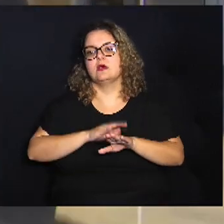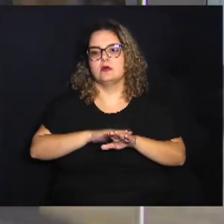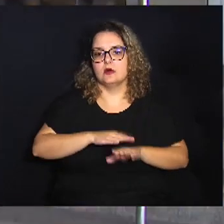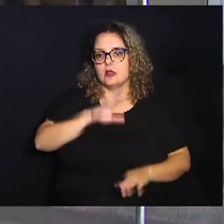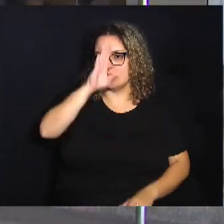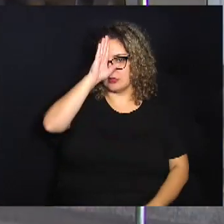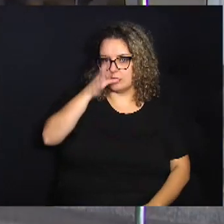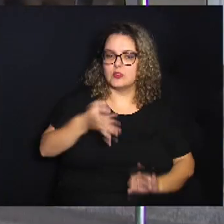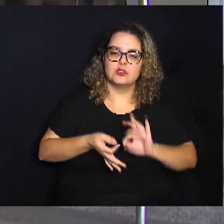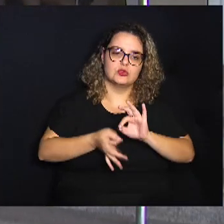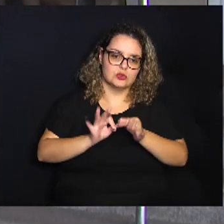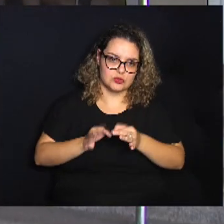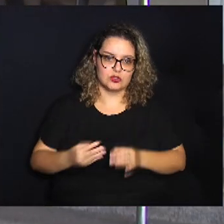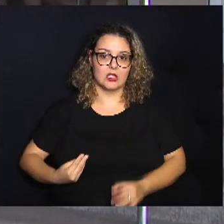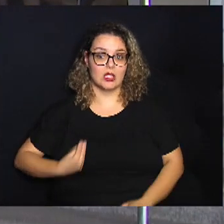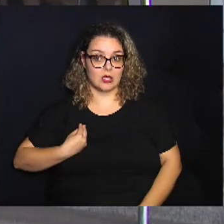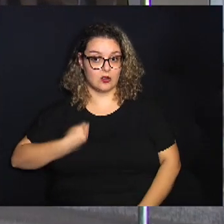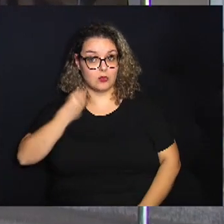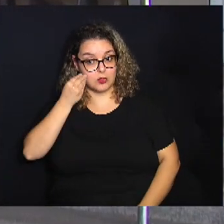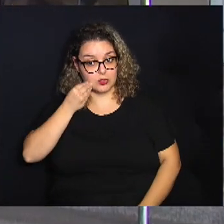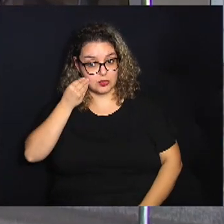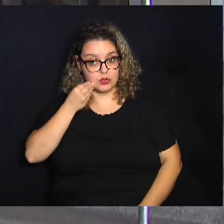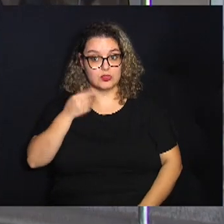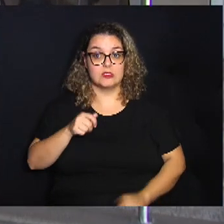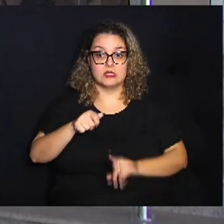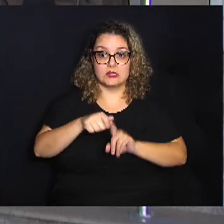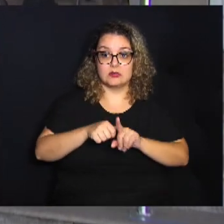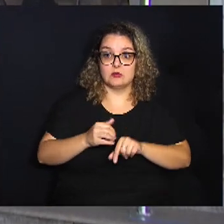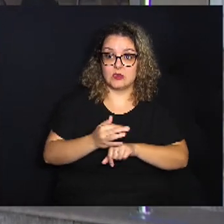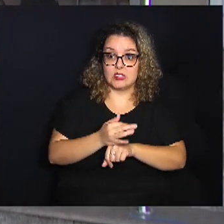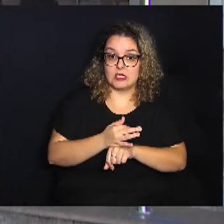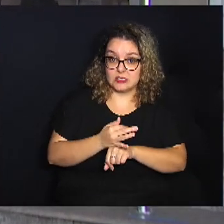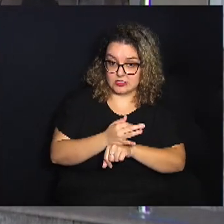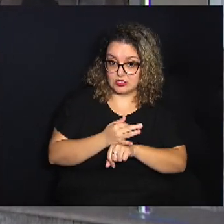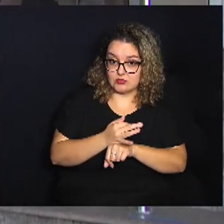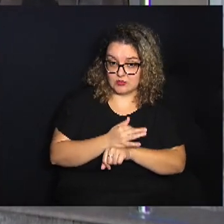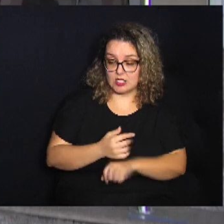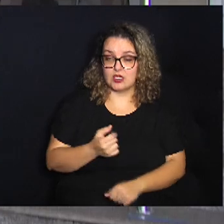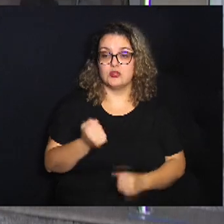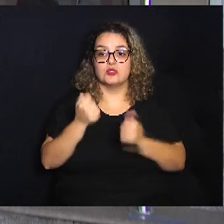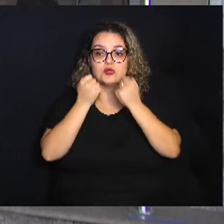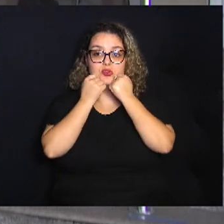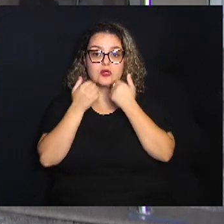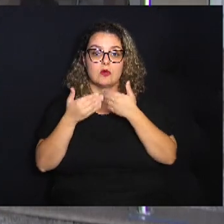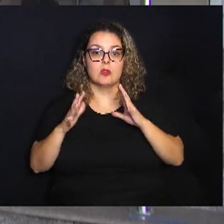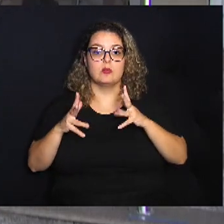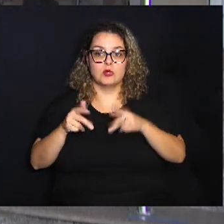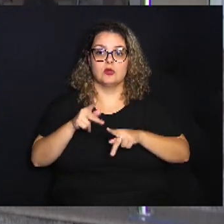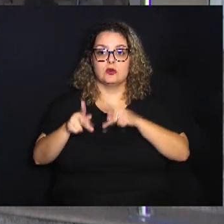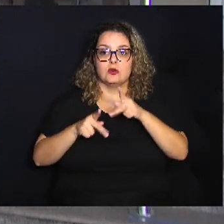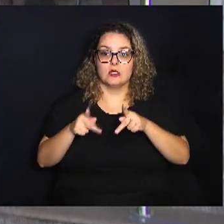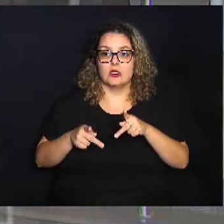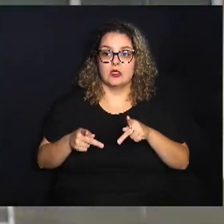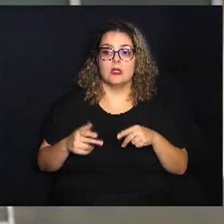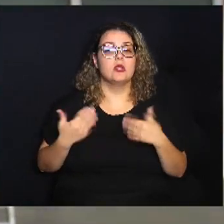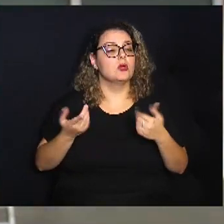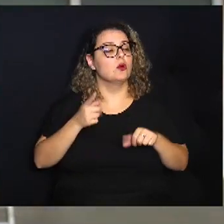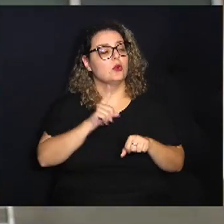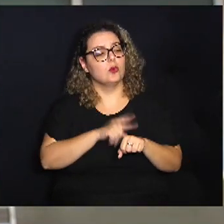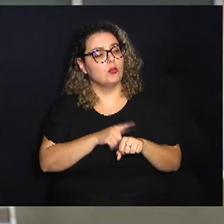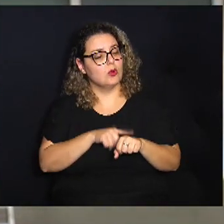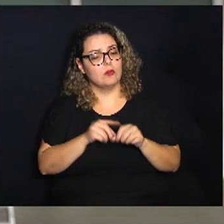principalmente as oficinas, as vivências desse mês de julho, nas férias, são gratuitas e abertas para todo o público. E sempre, quais horários eles